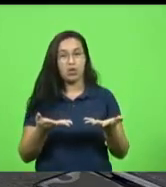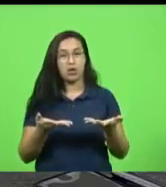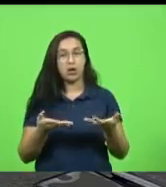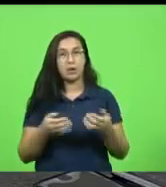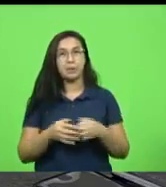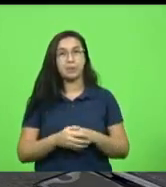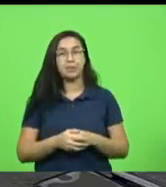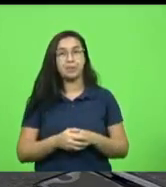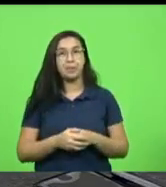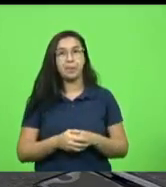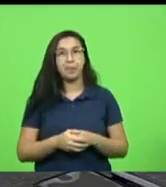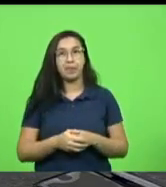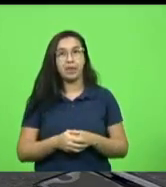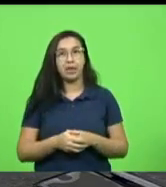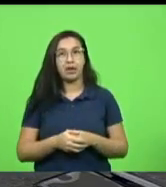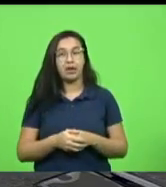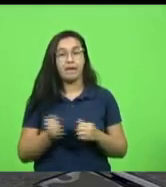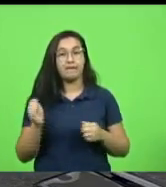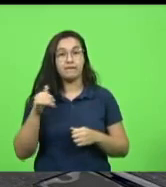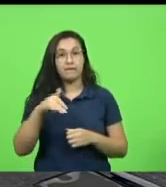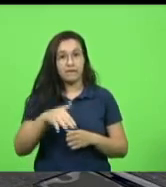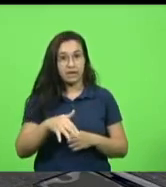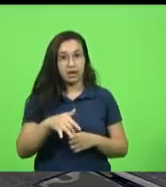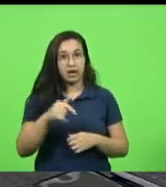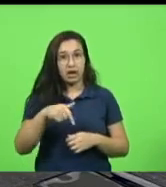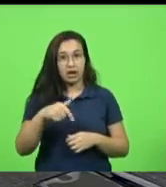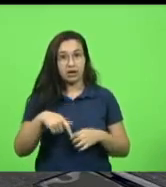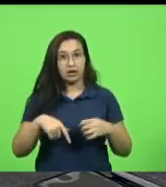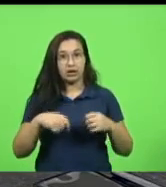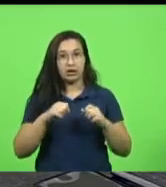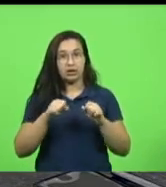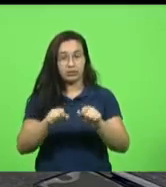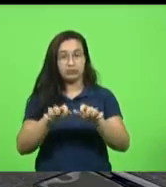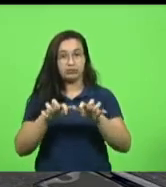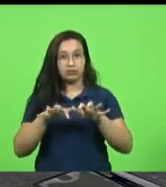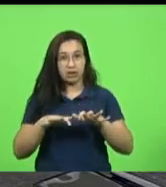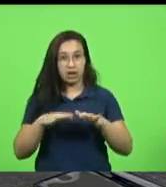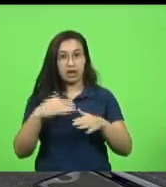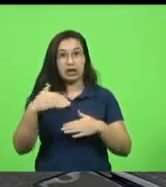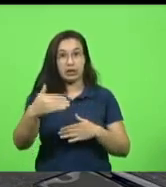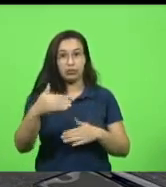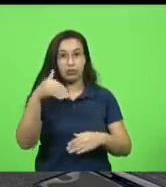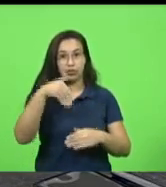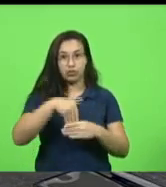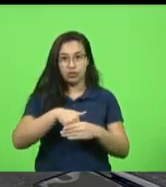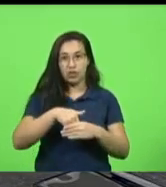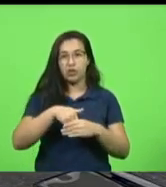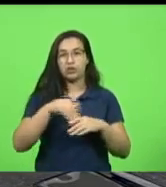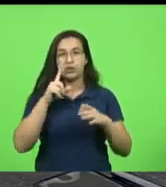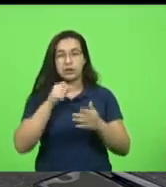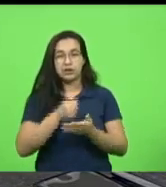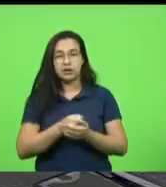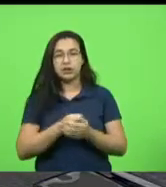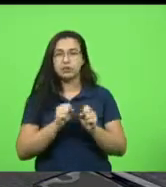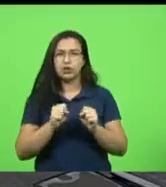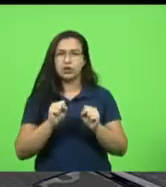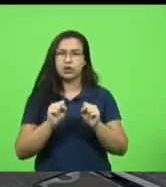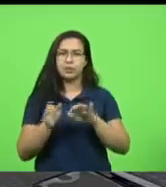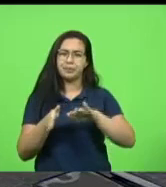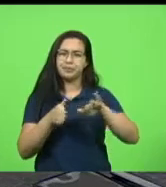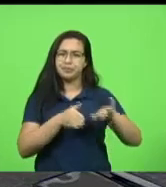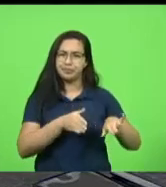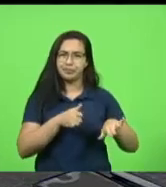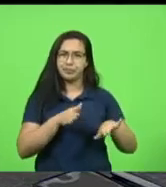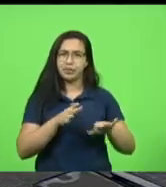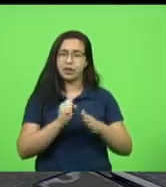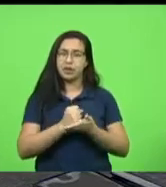aí o plenário delibera soberanamente. Mas preciso fazer, deputada Luciane, e que a